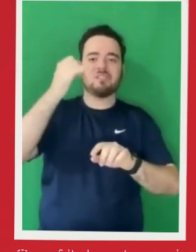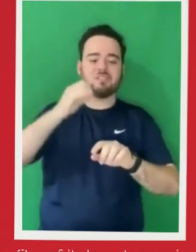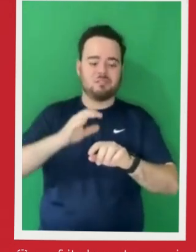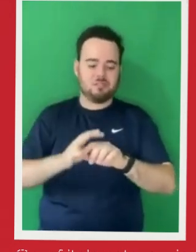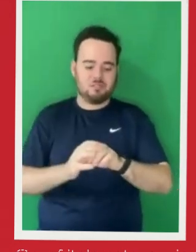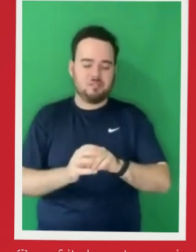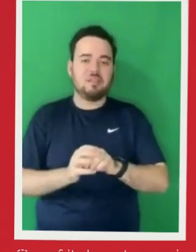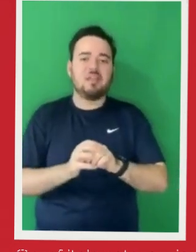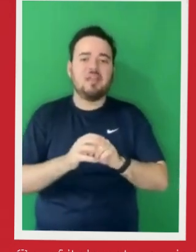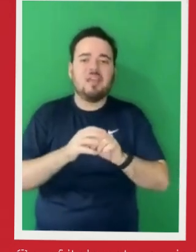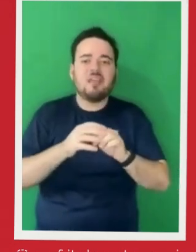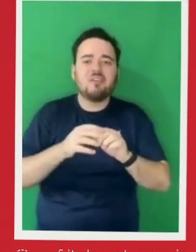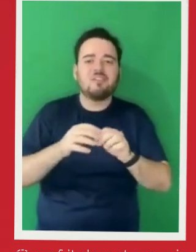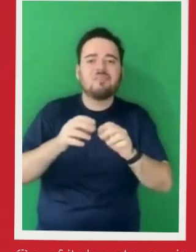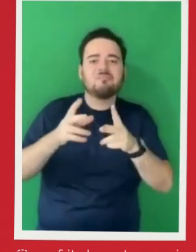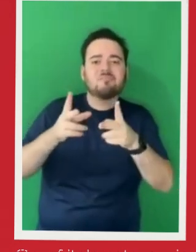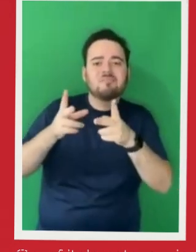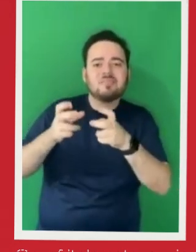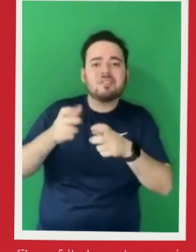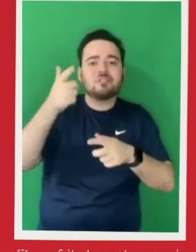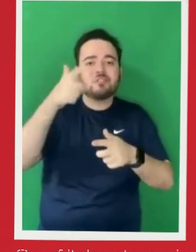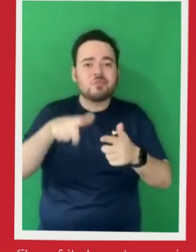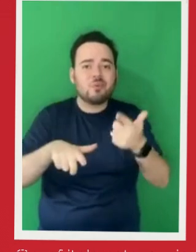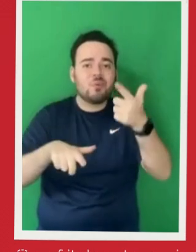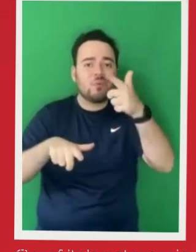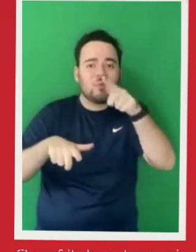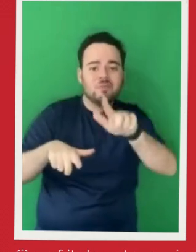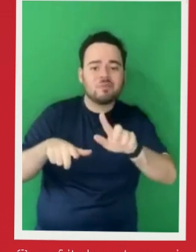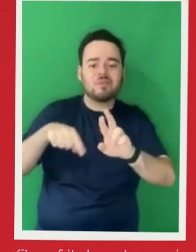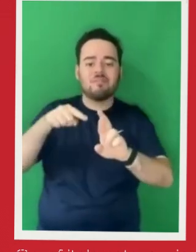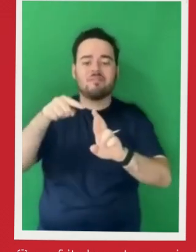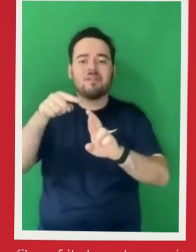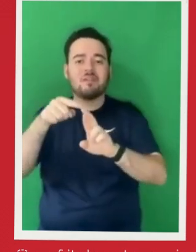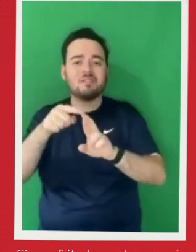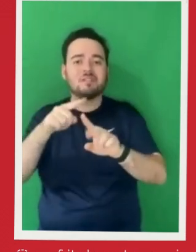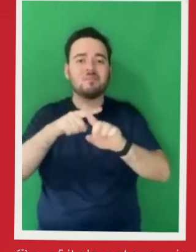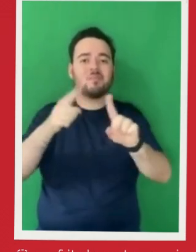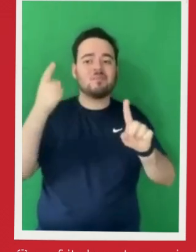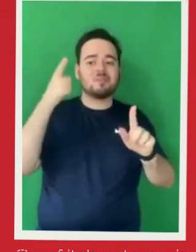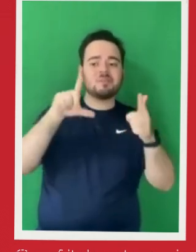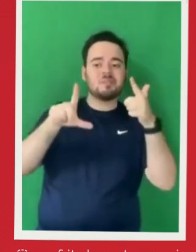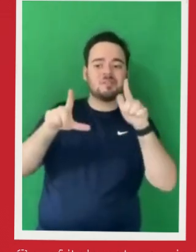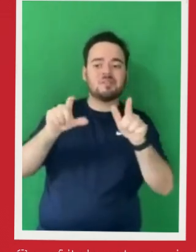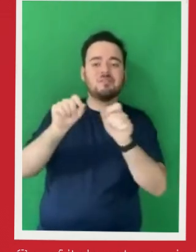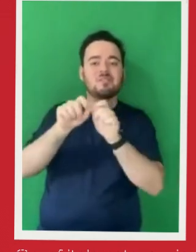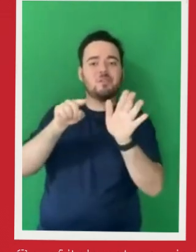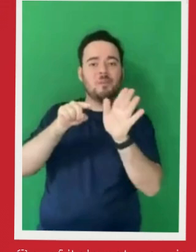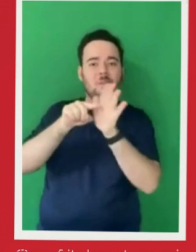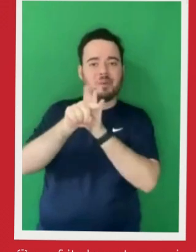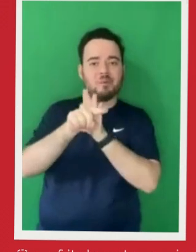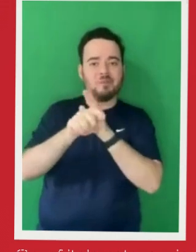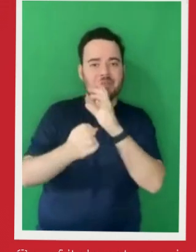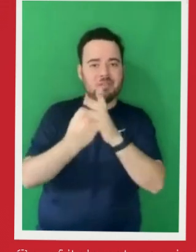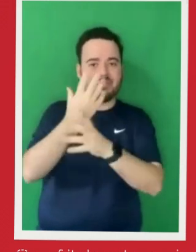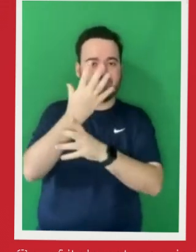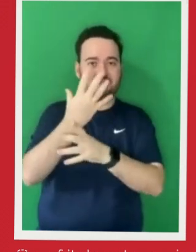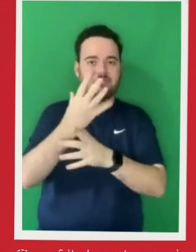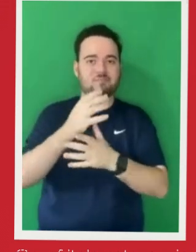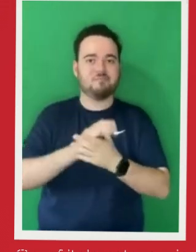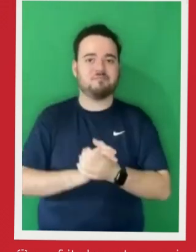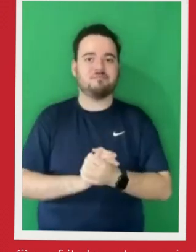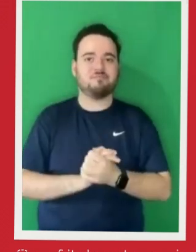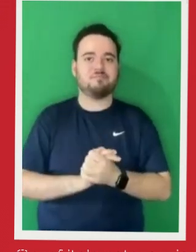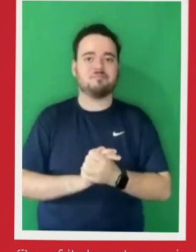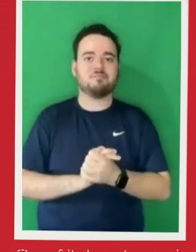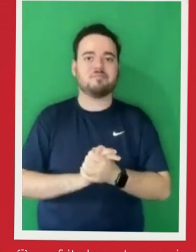que você está sendo só burocrata, que levantando fonte, repetindo fonte, mas sem conseguir fazer uma pergunta criativa sobre o que lê.